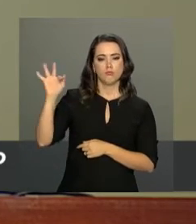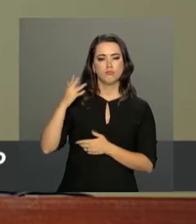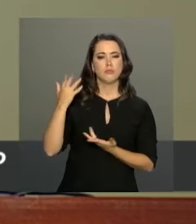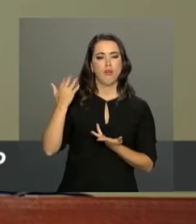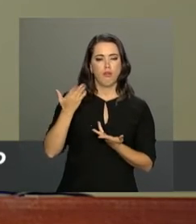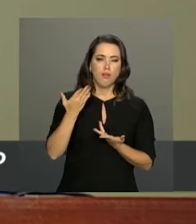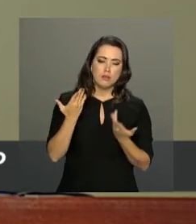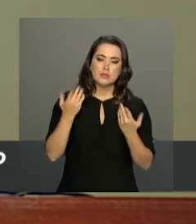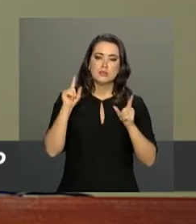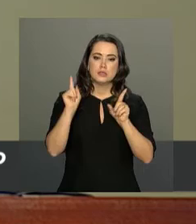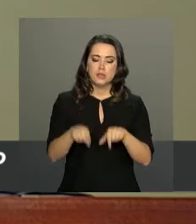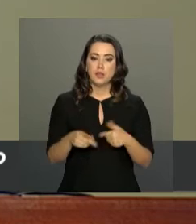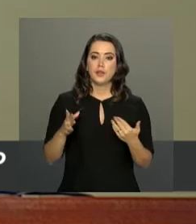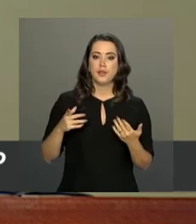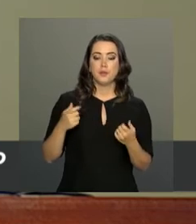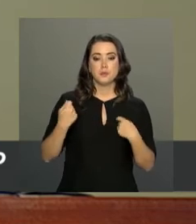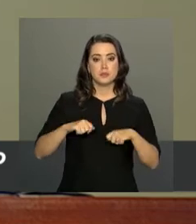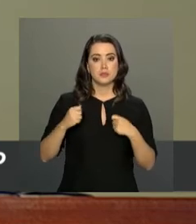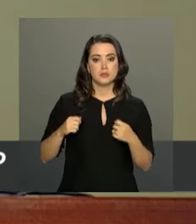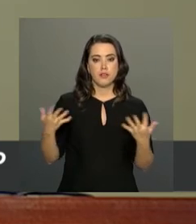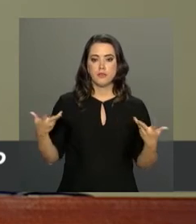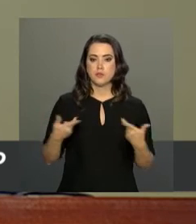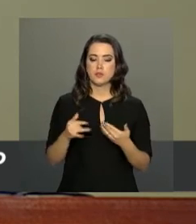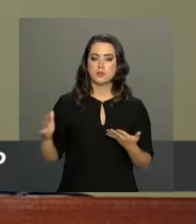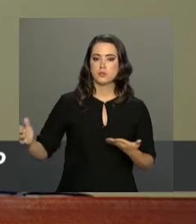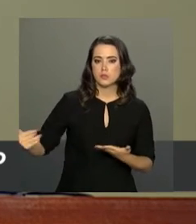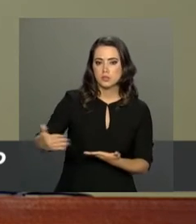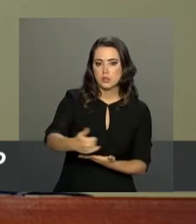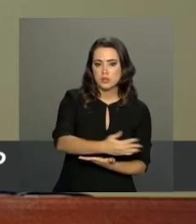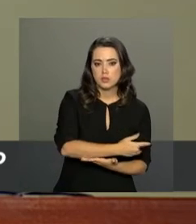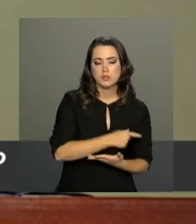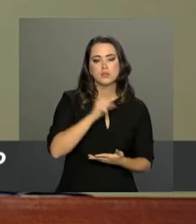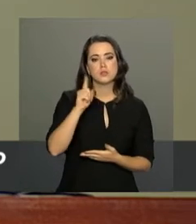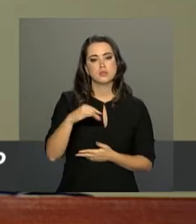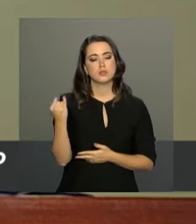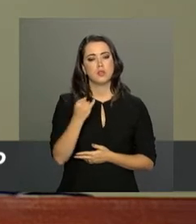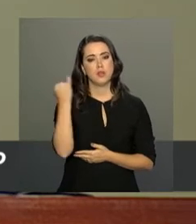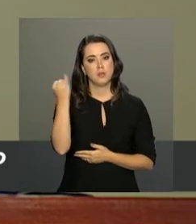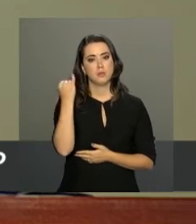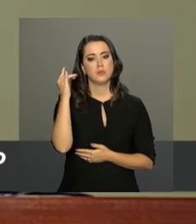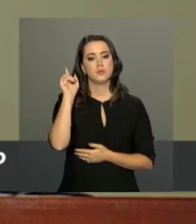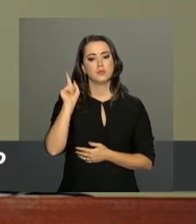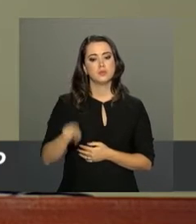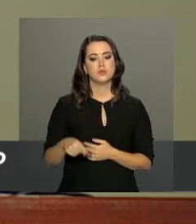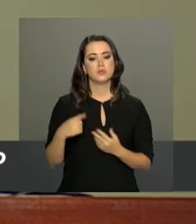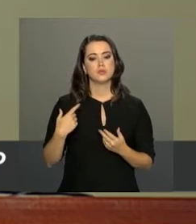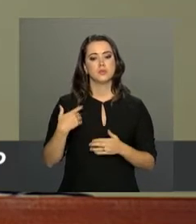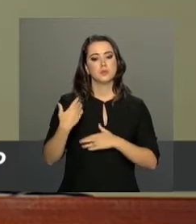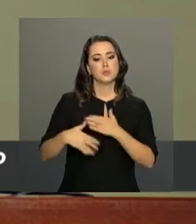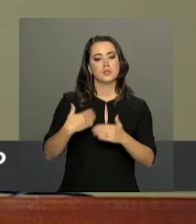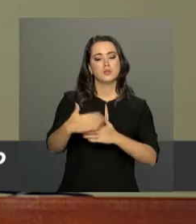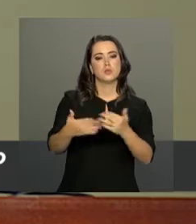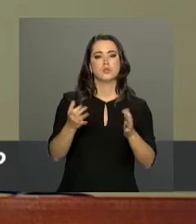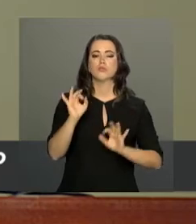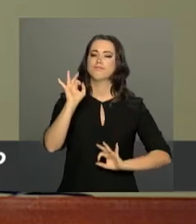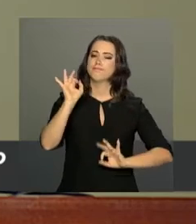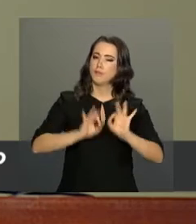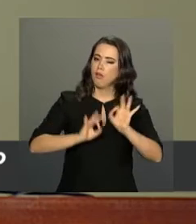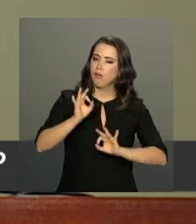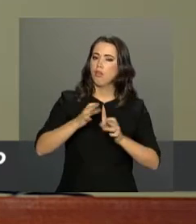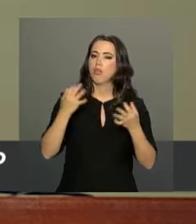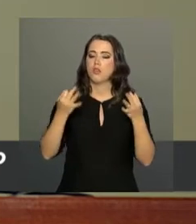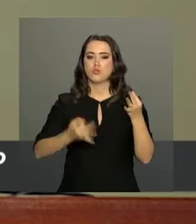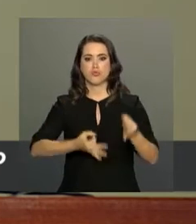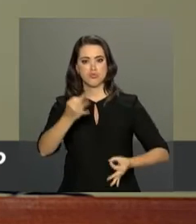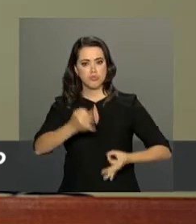de arrecadação que é essencial como acabei de mencionar para a manutenção da ordem pública da justiça